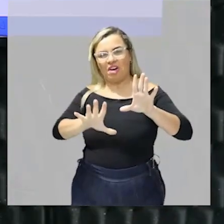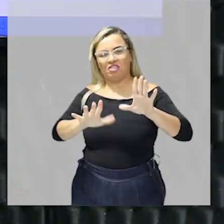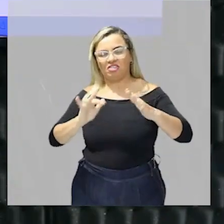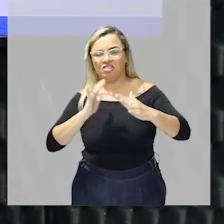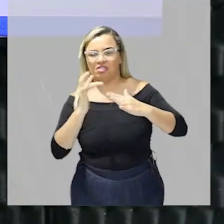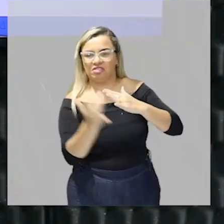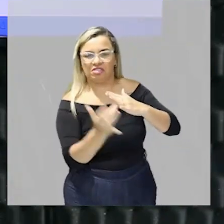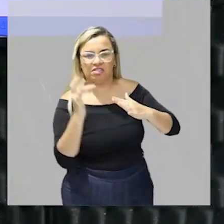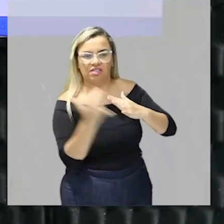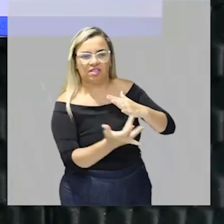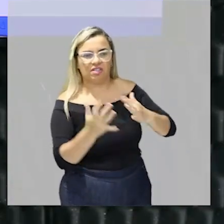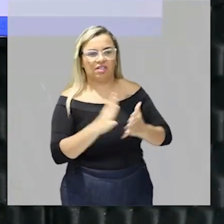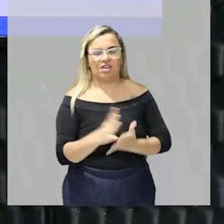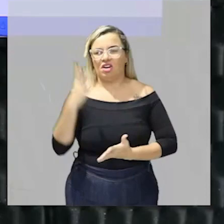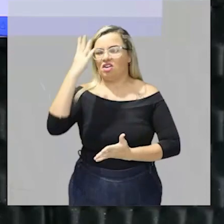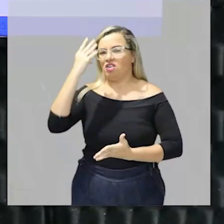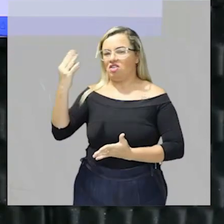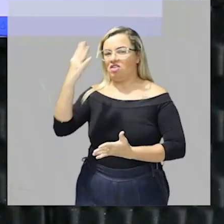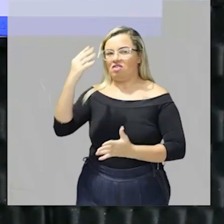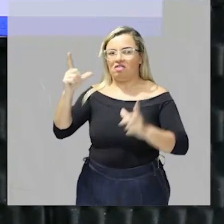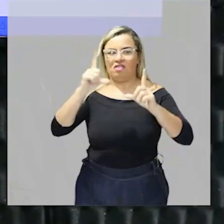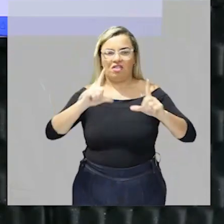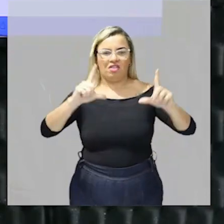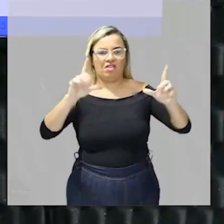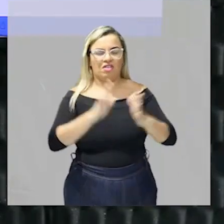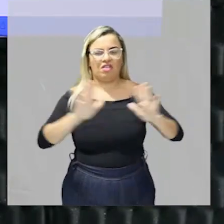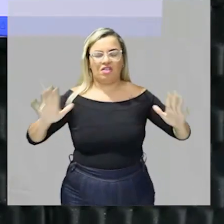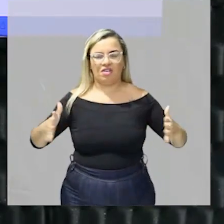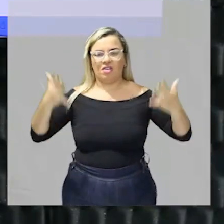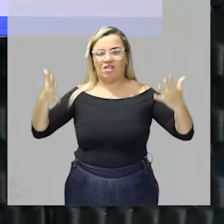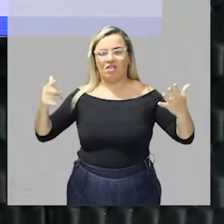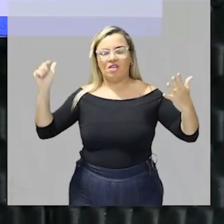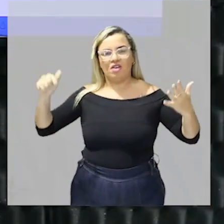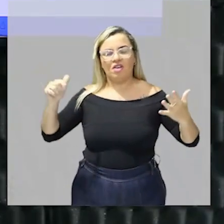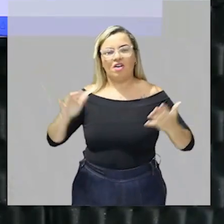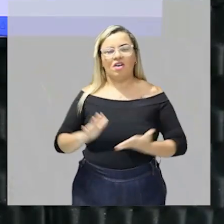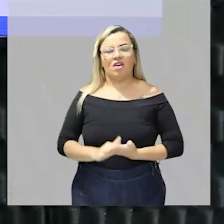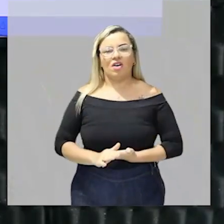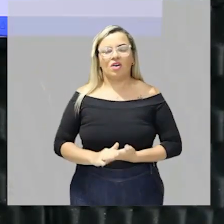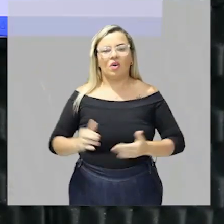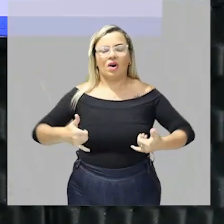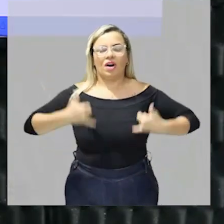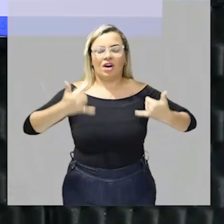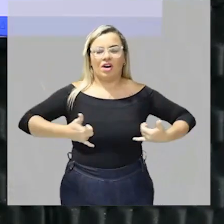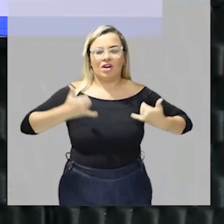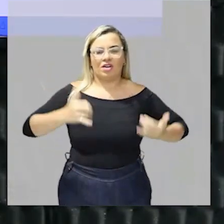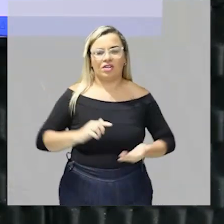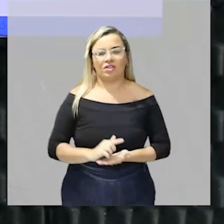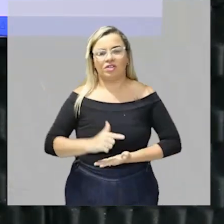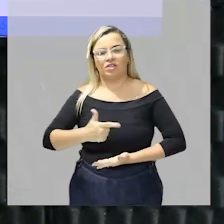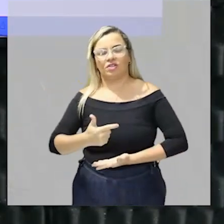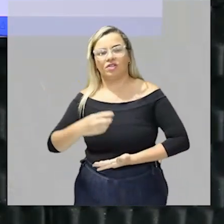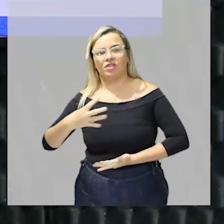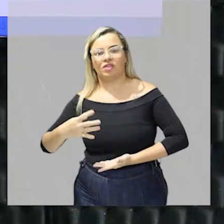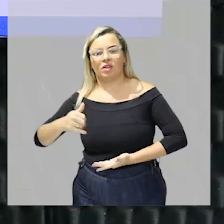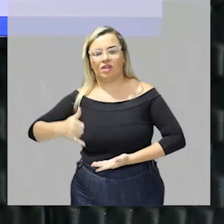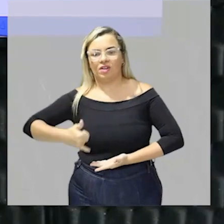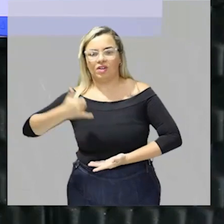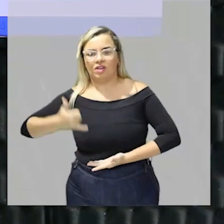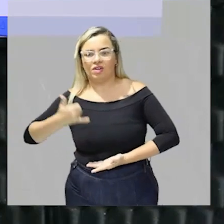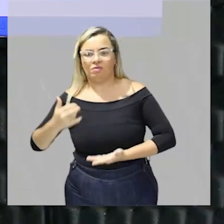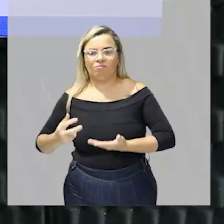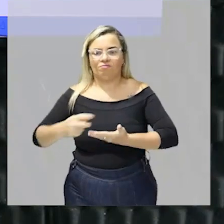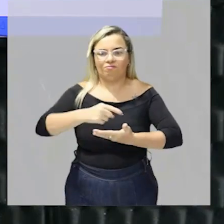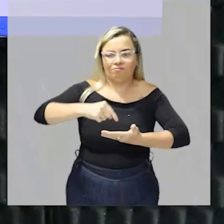fotos comemorando o aniversário de 24 anos, com um bolo confeitado, com um retrato de Adolfo Hitler,